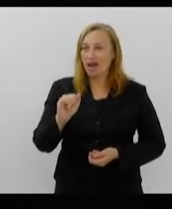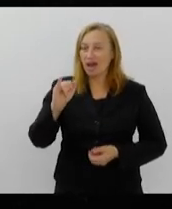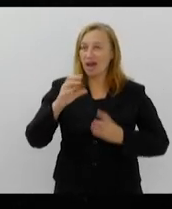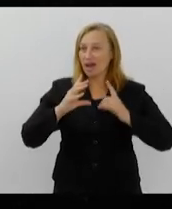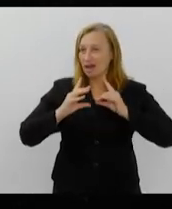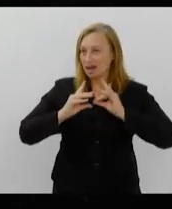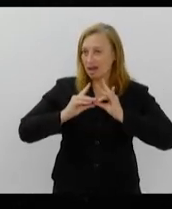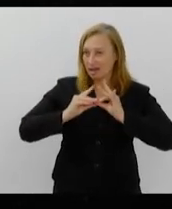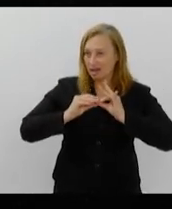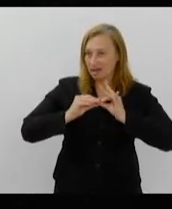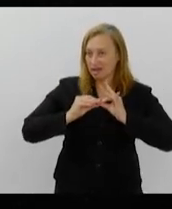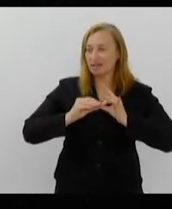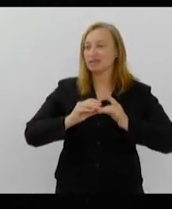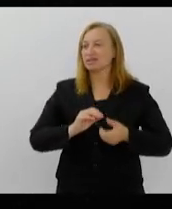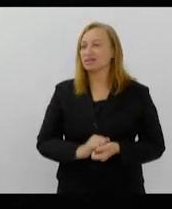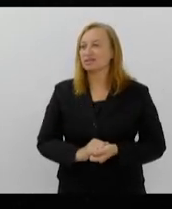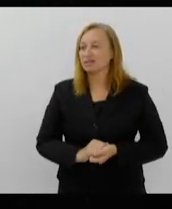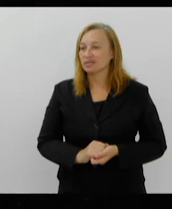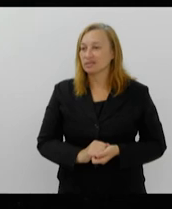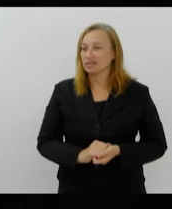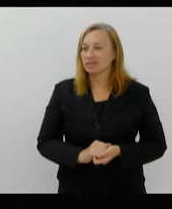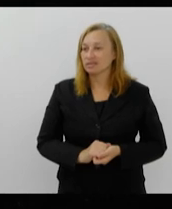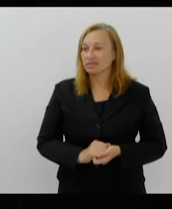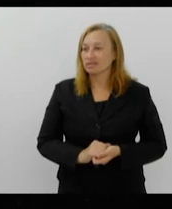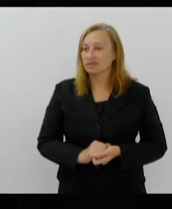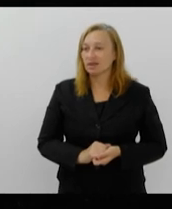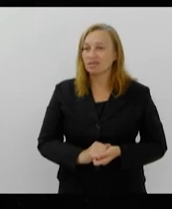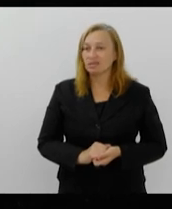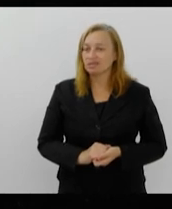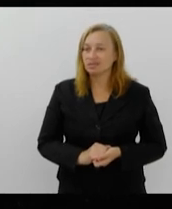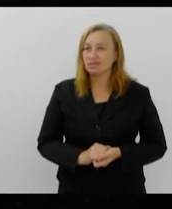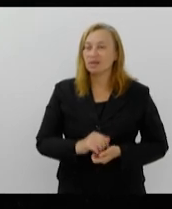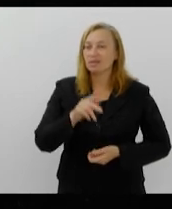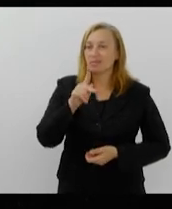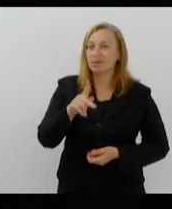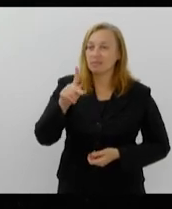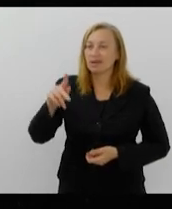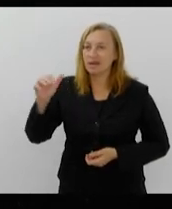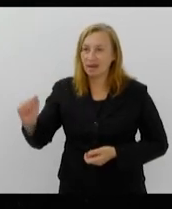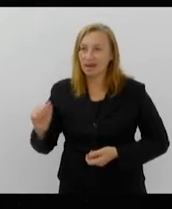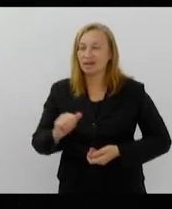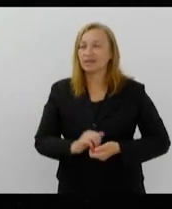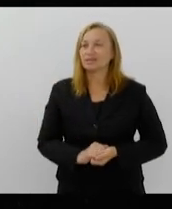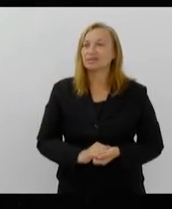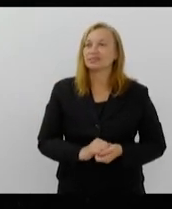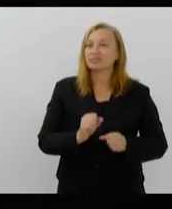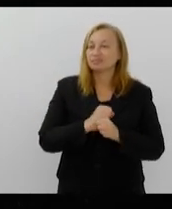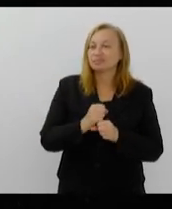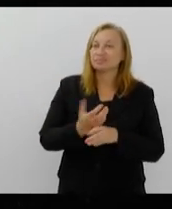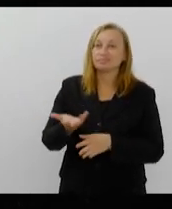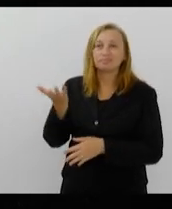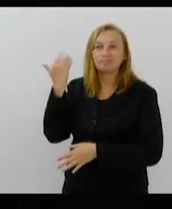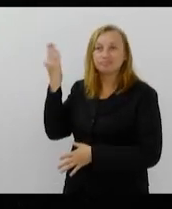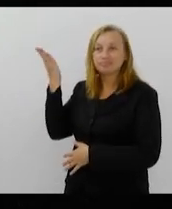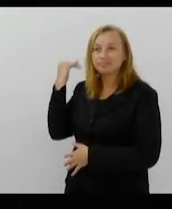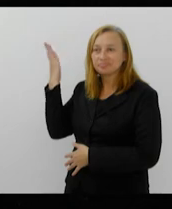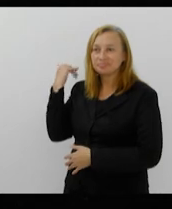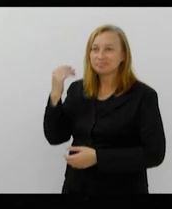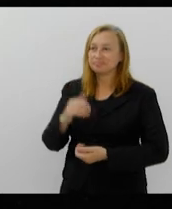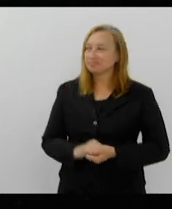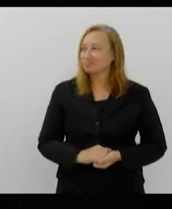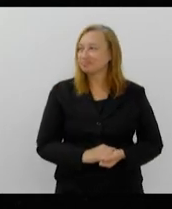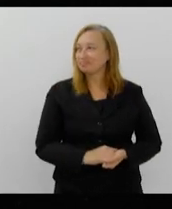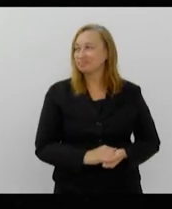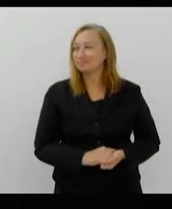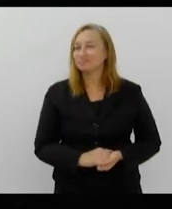nossa manifestação na emenda do PPA do ano passado, apesar da nossa